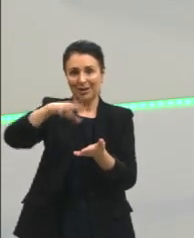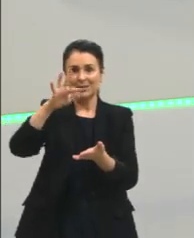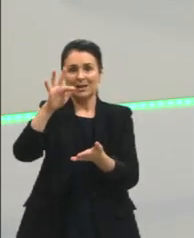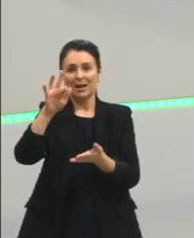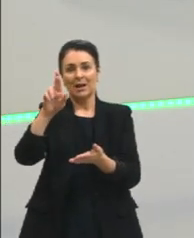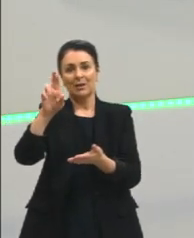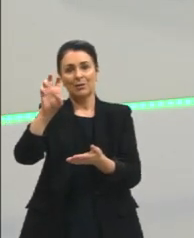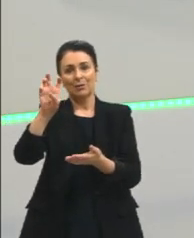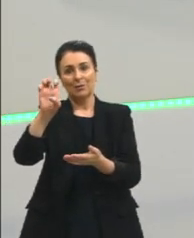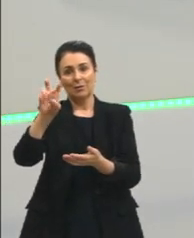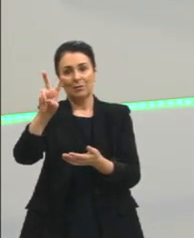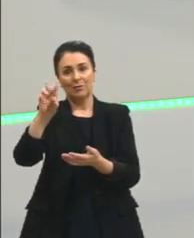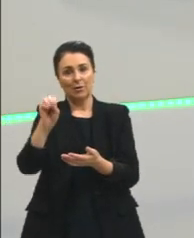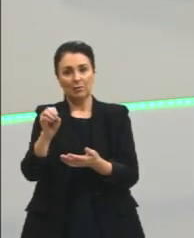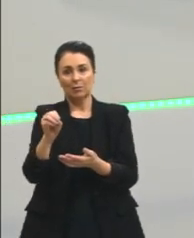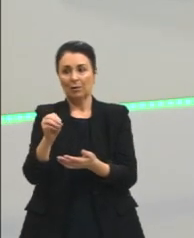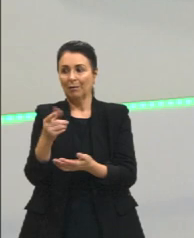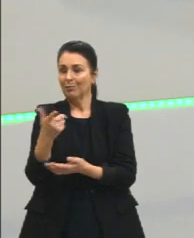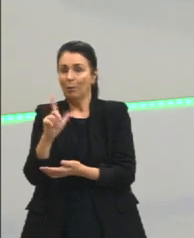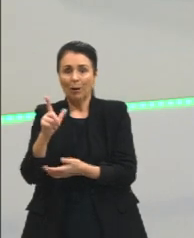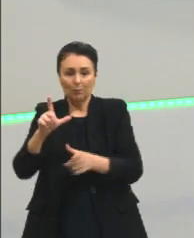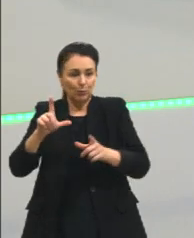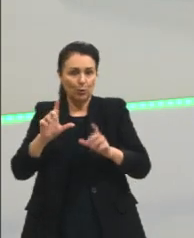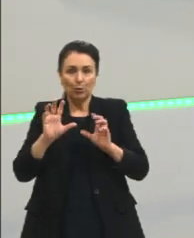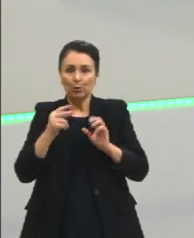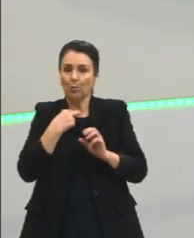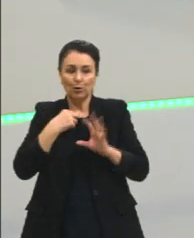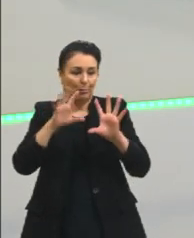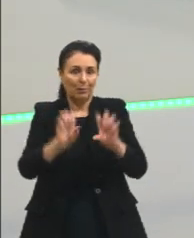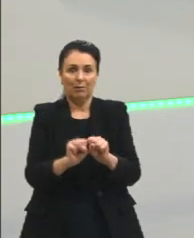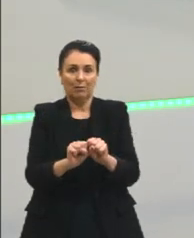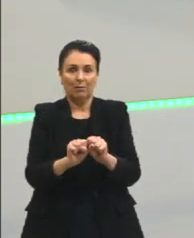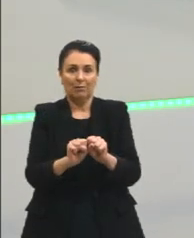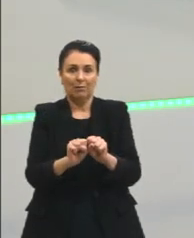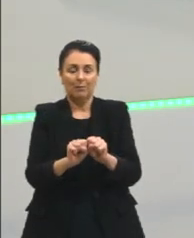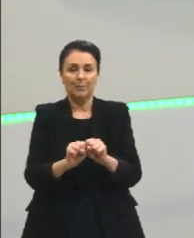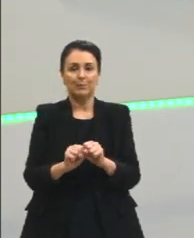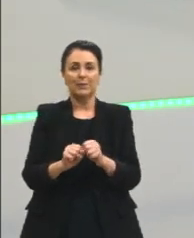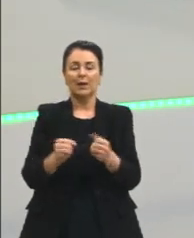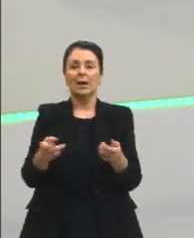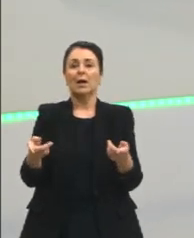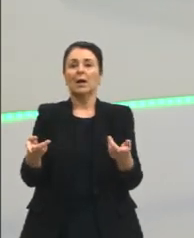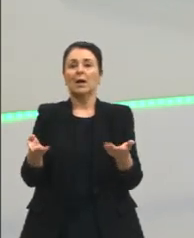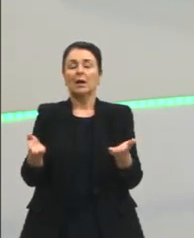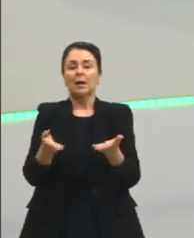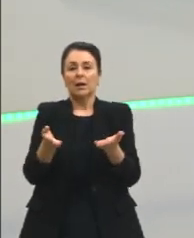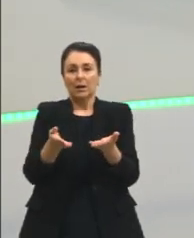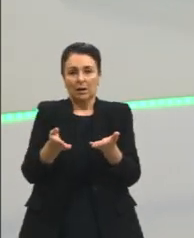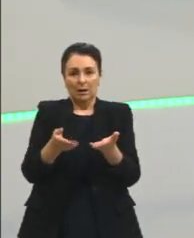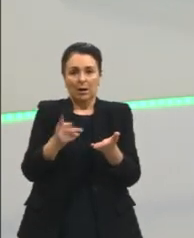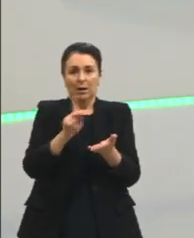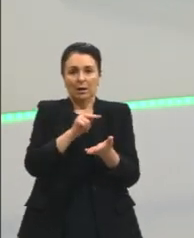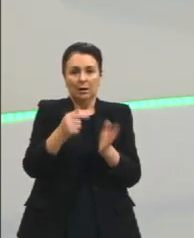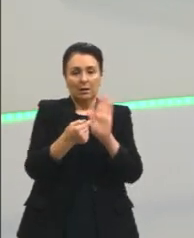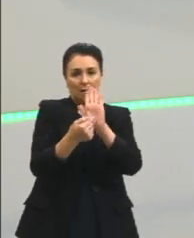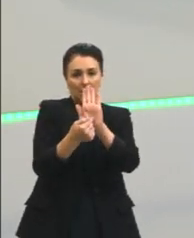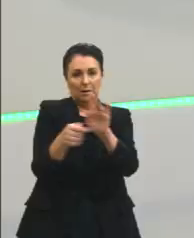chama de patrimônio imaterial e daí eu trouxe para vocês algumas